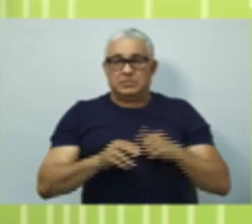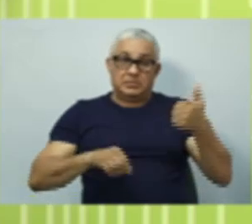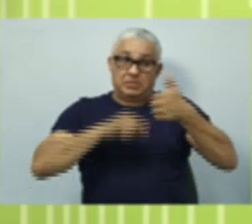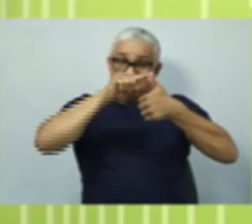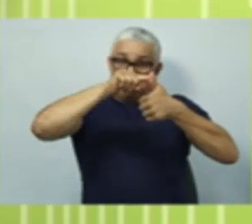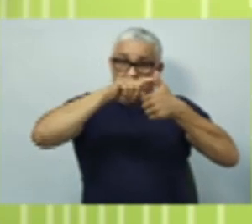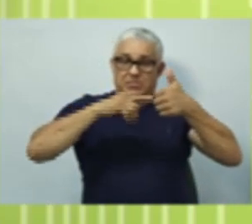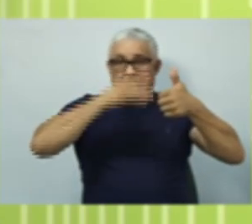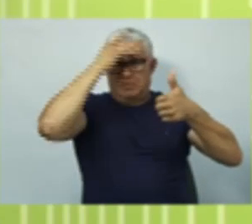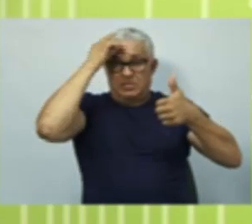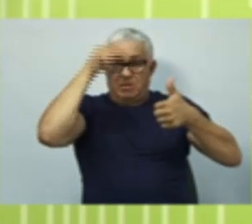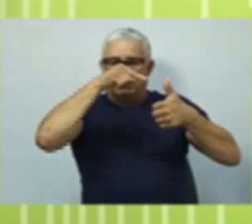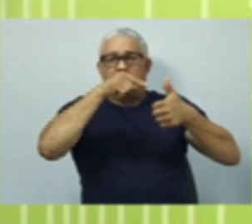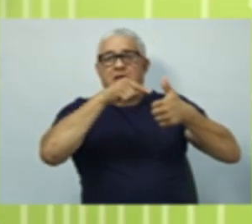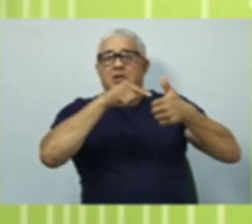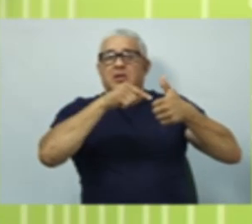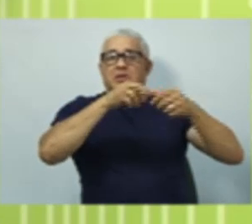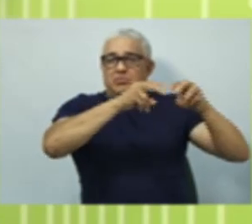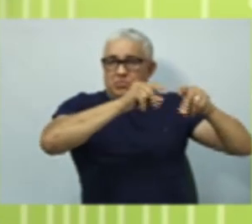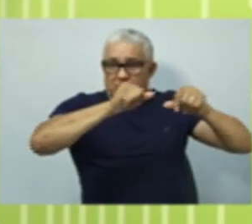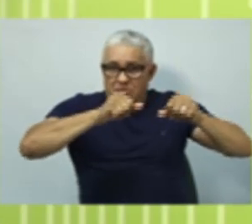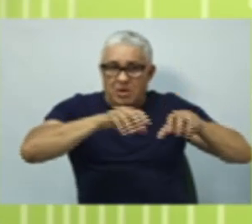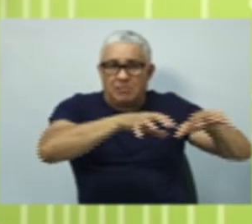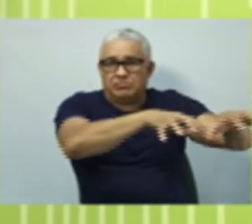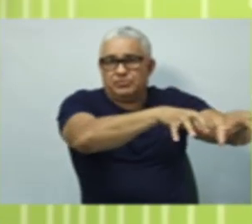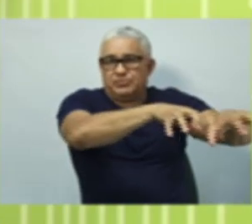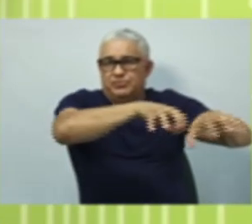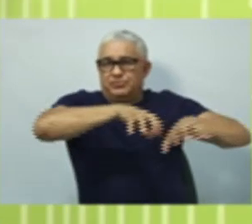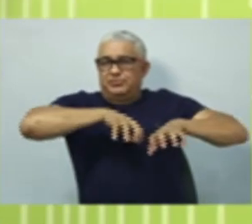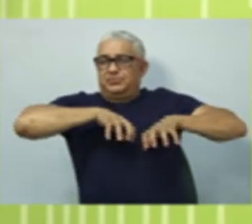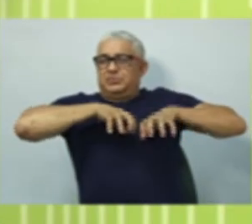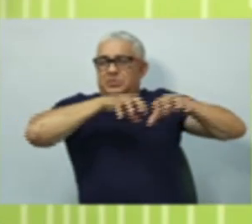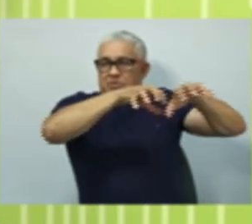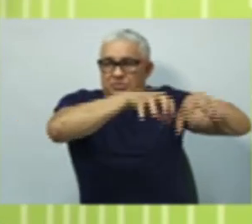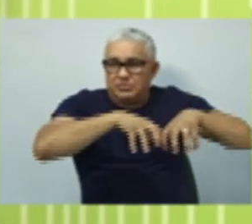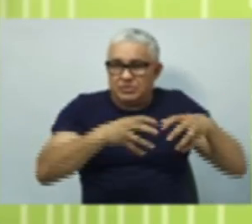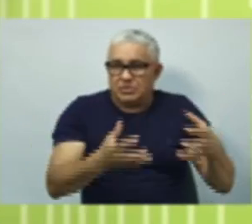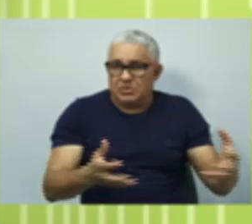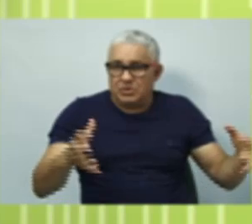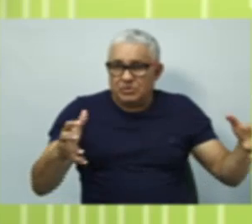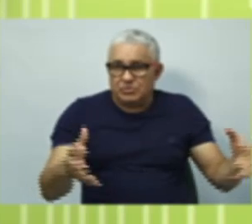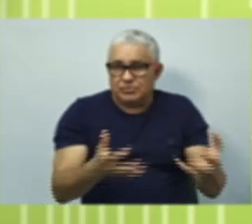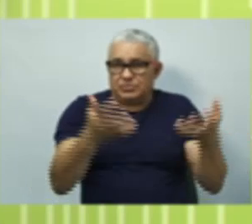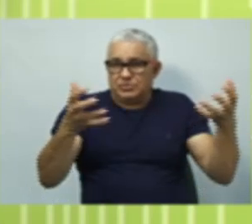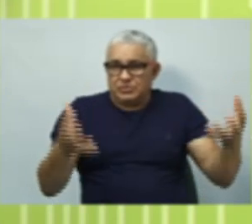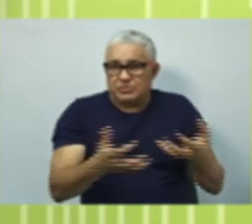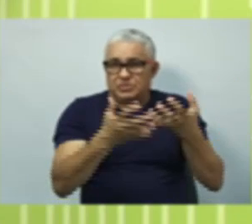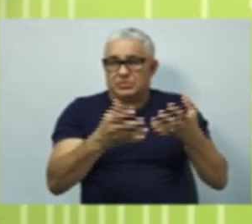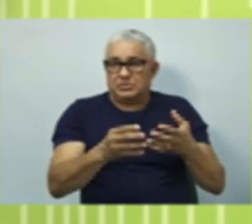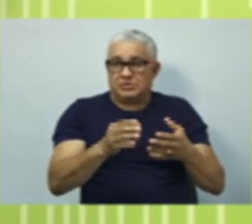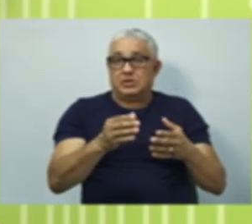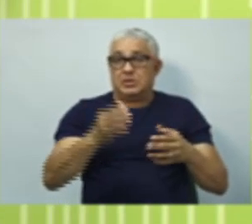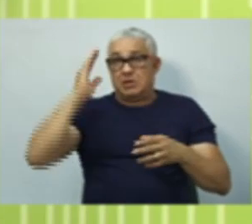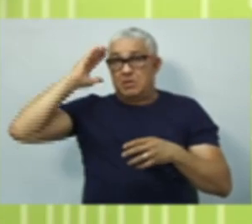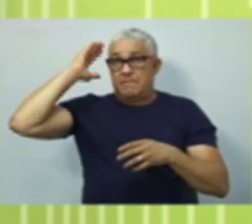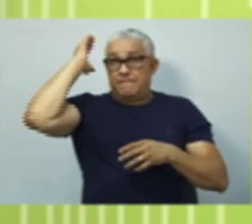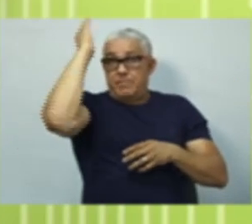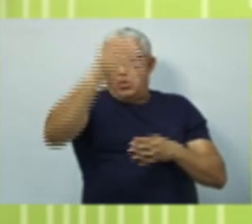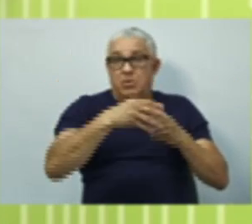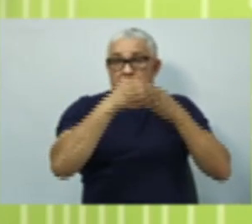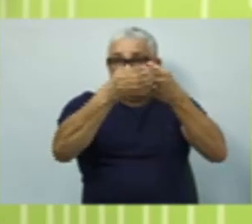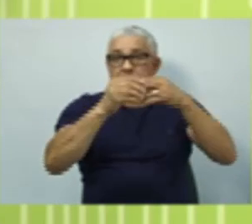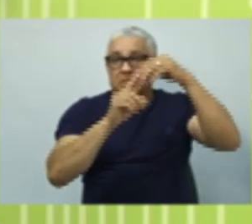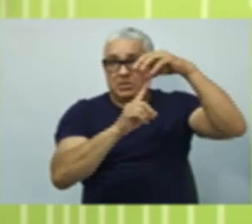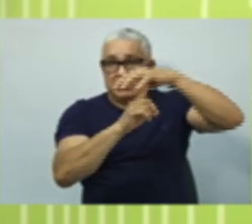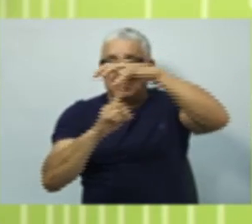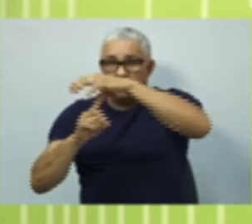a pessoa que está lá cultivando o solo, que plantou o alface, ele vai levar diretamente lá na feira para o cliente.